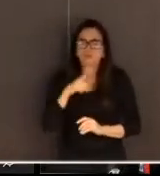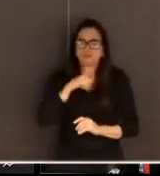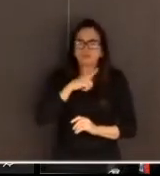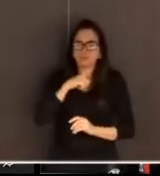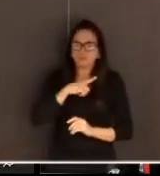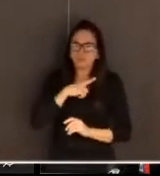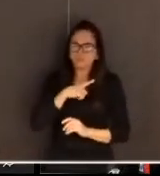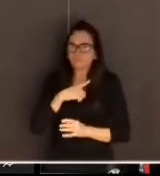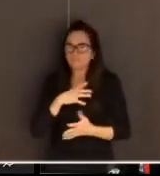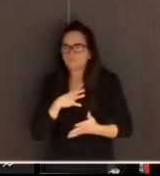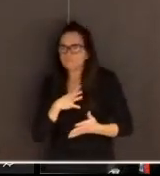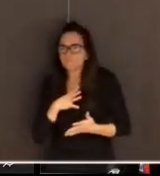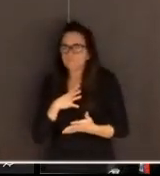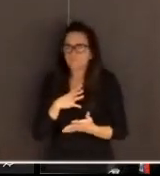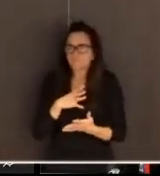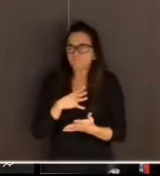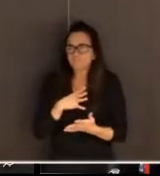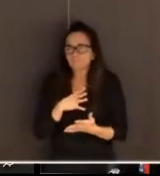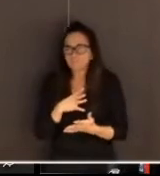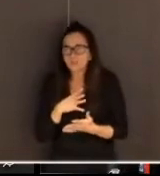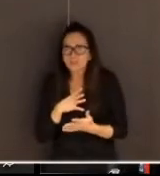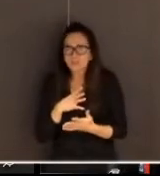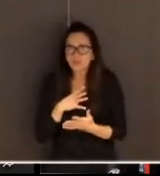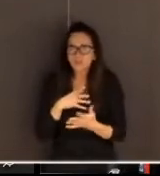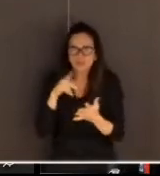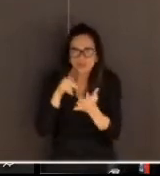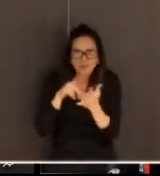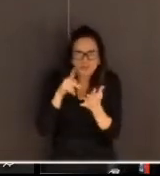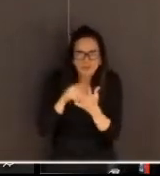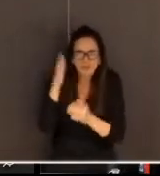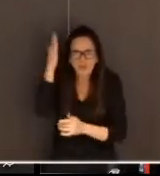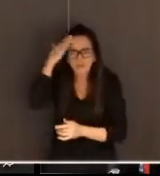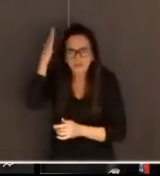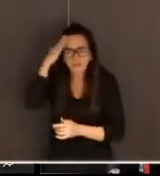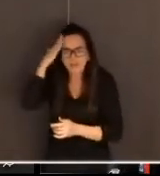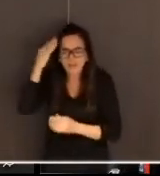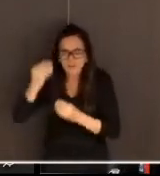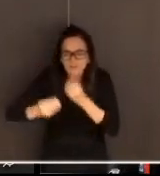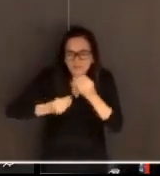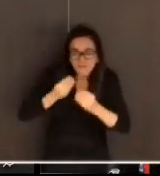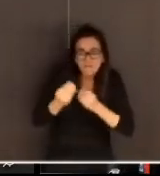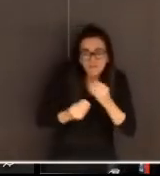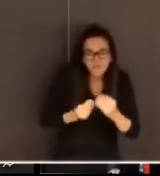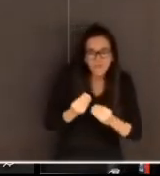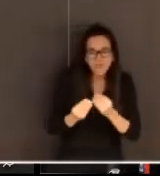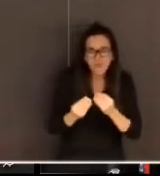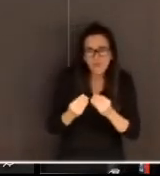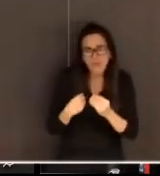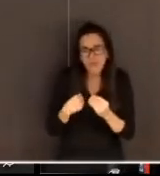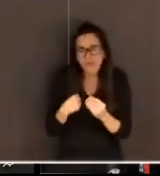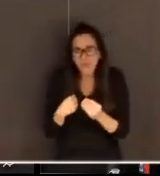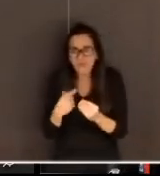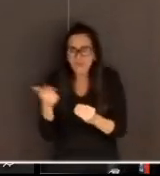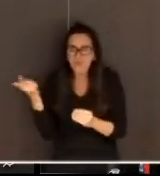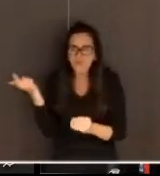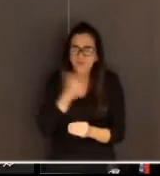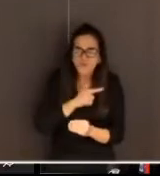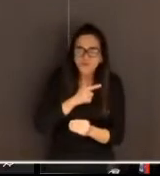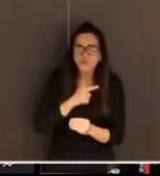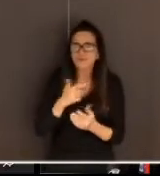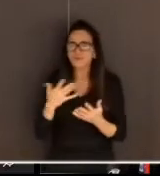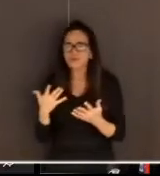tivermos arguições de nulidades sob esse aspecto, como eu devo me defender dessa arguição?